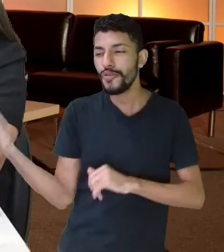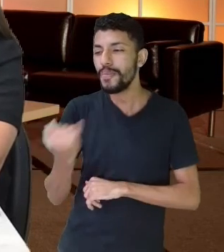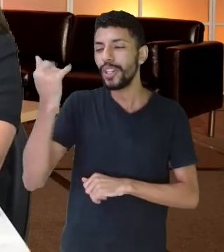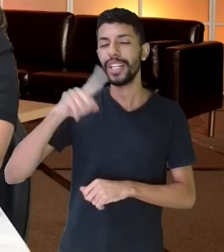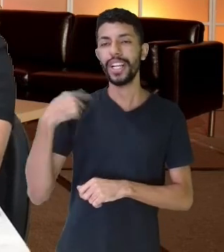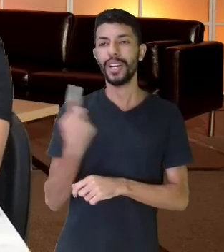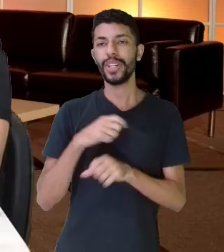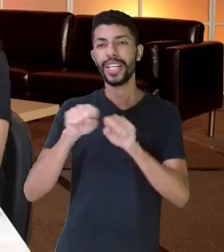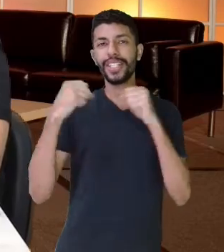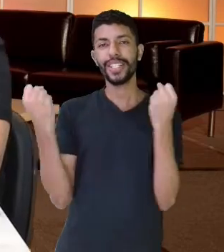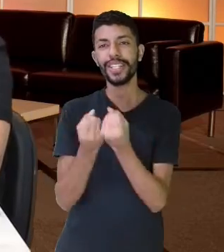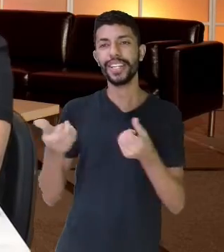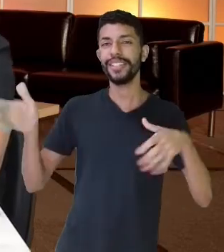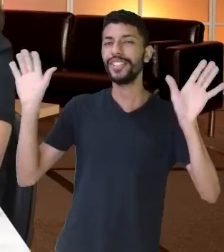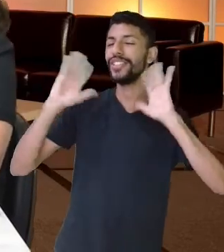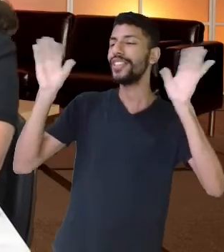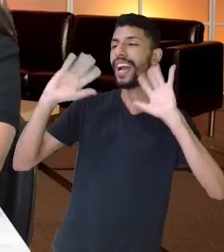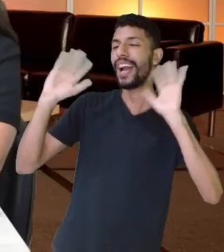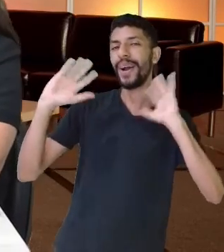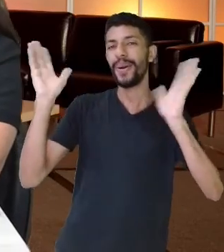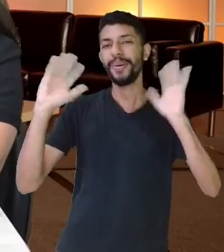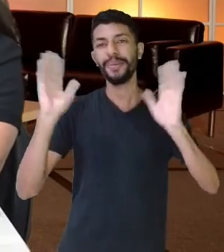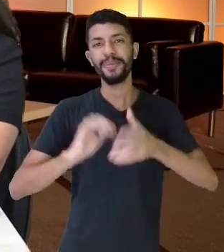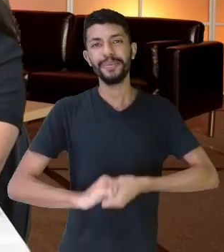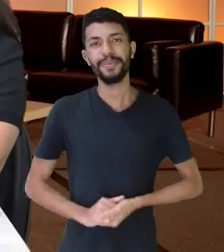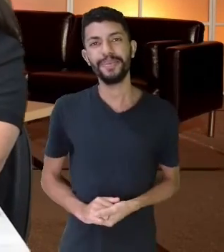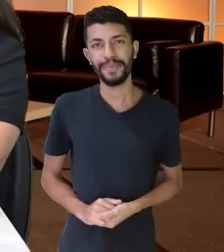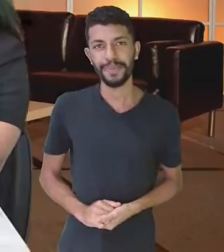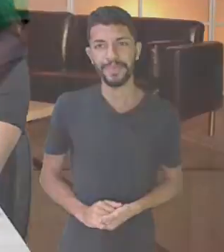sociedade. Até mais, pessoal!